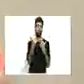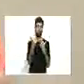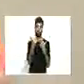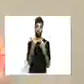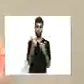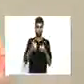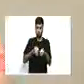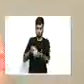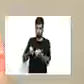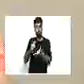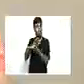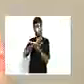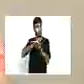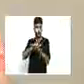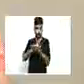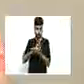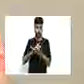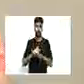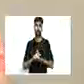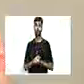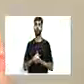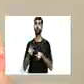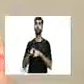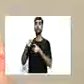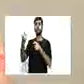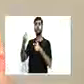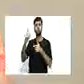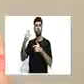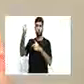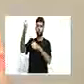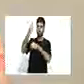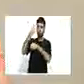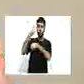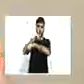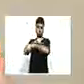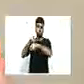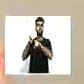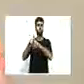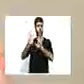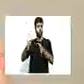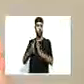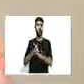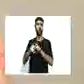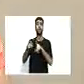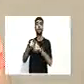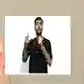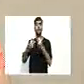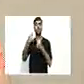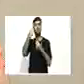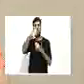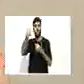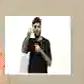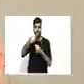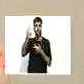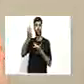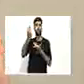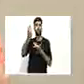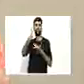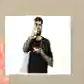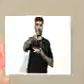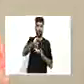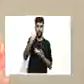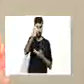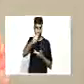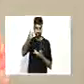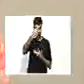química eh protetor solar já foi oado cor ruído aí é uma discussão que que